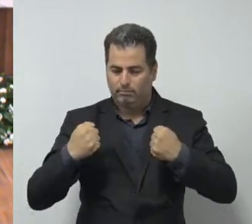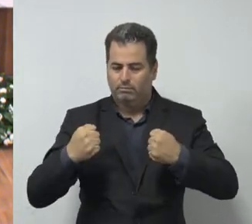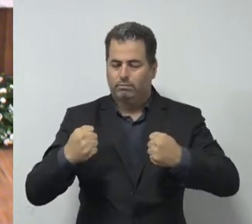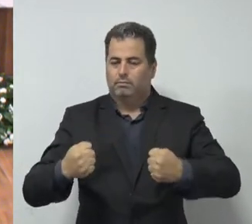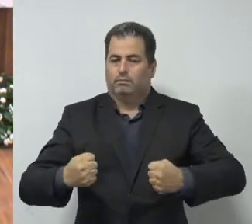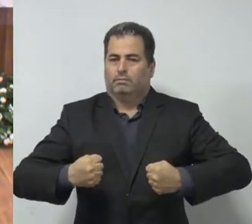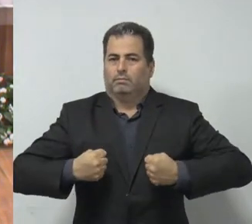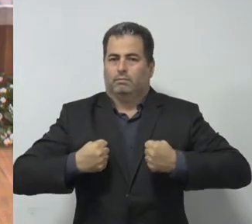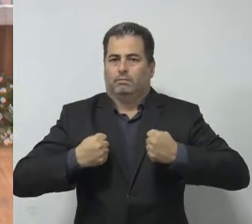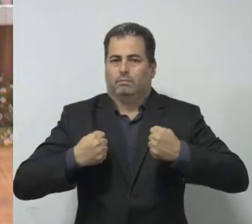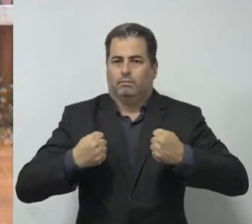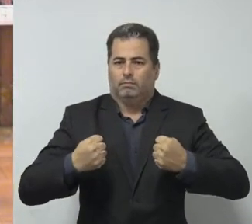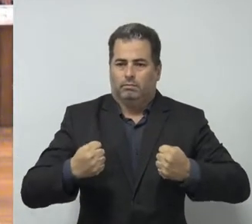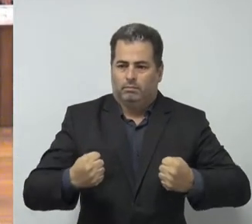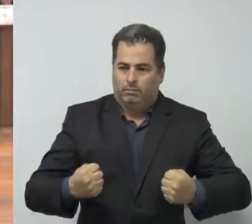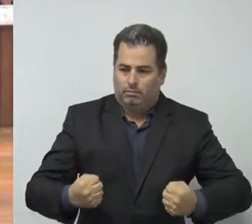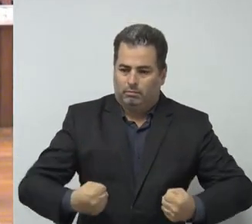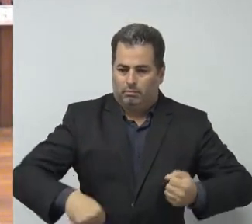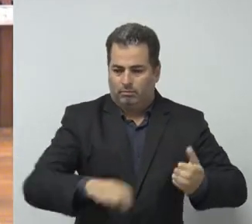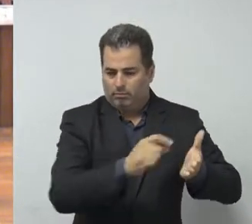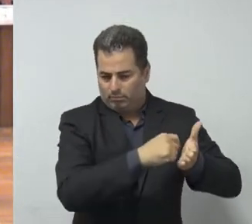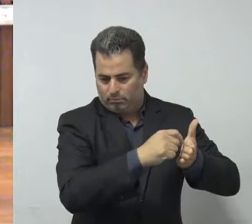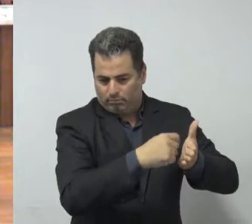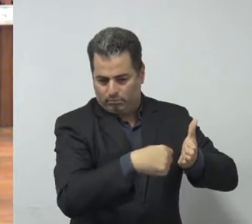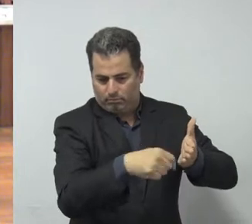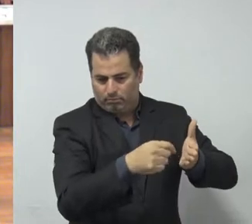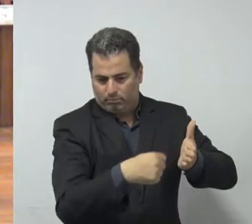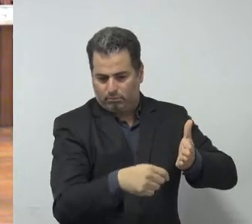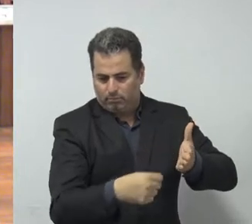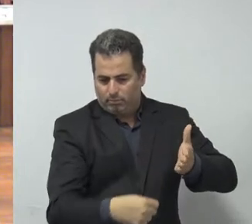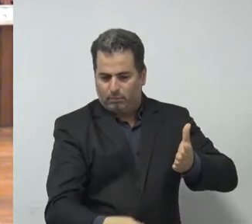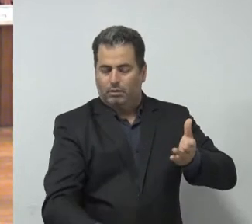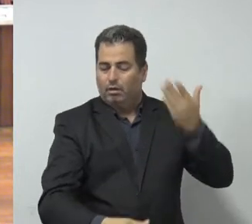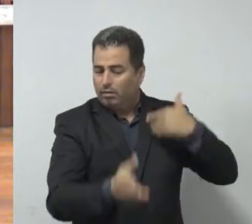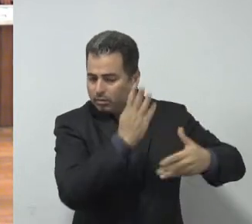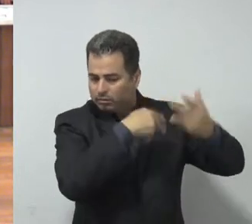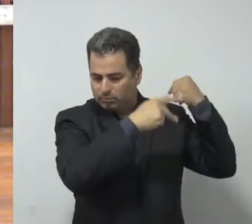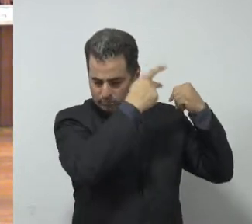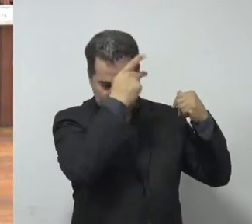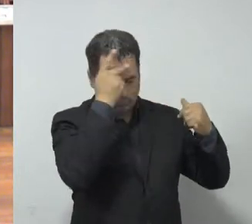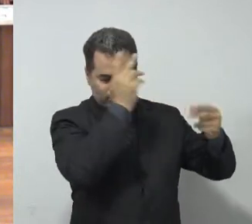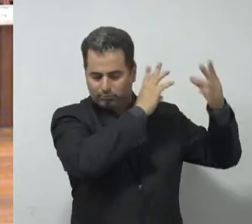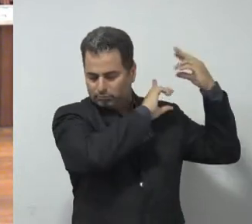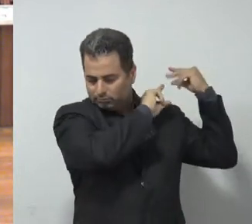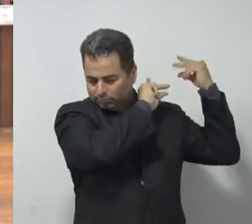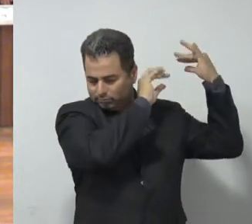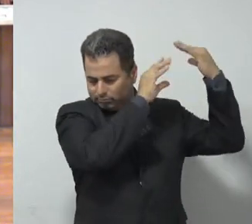bravura que escreveram nossos pais,